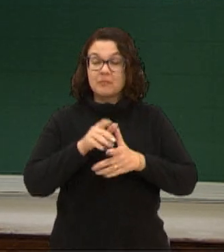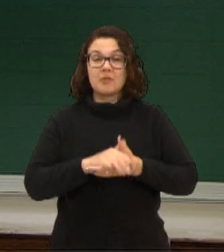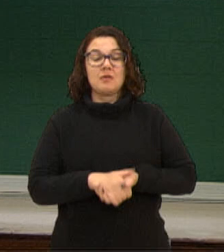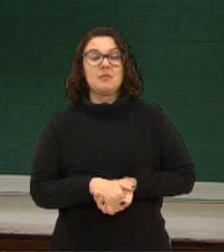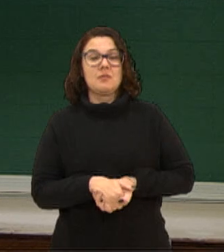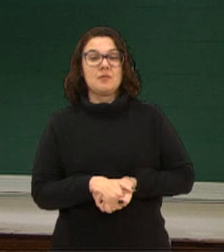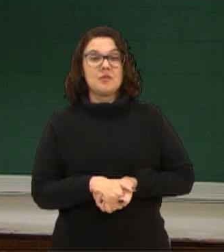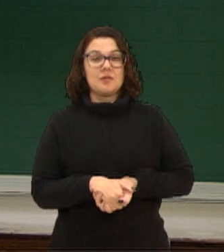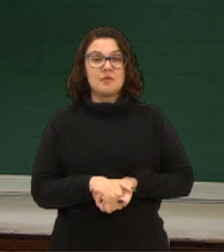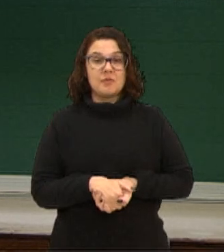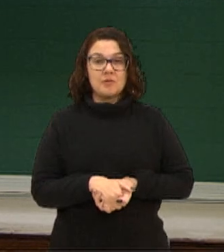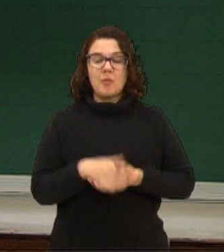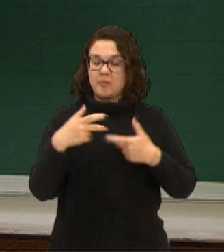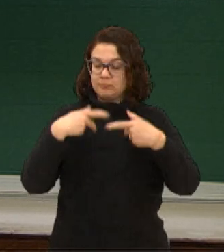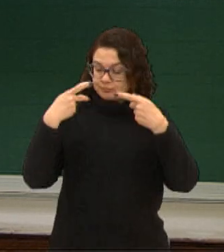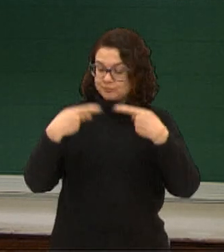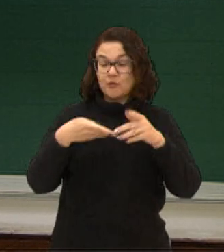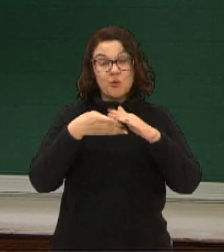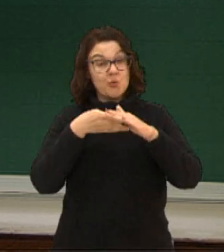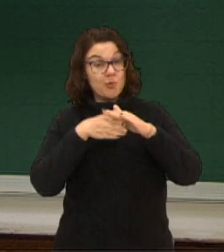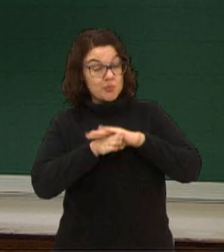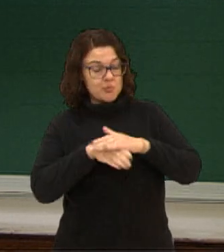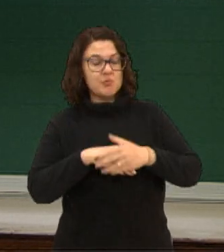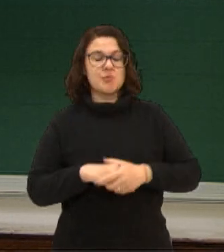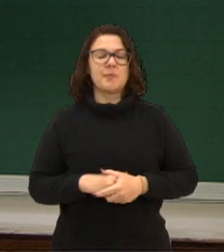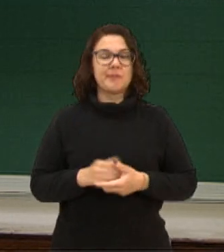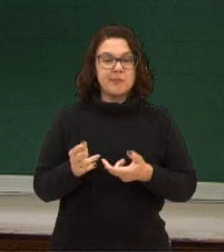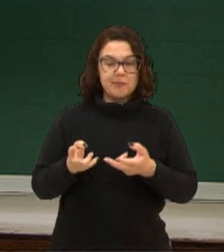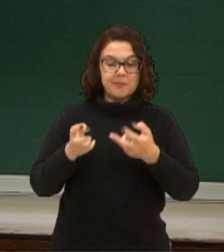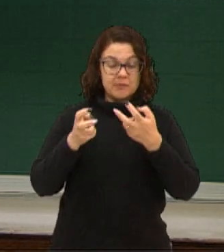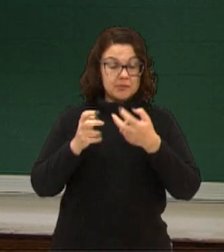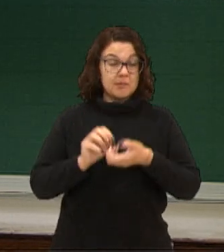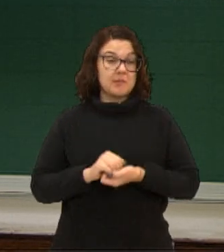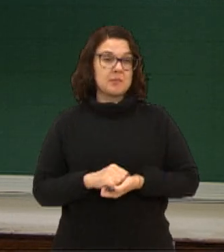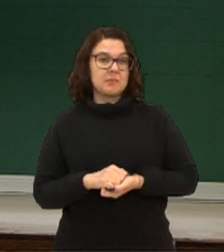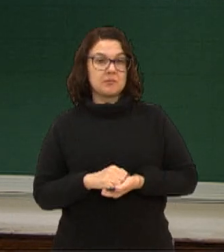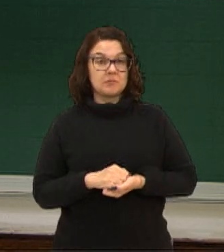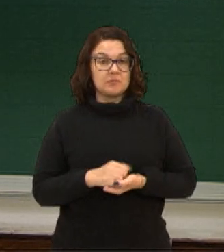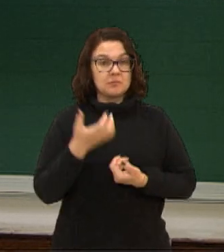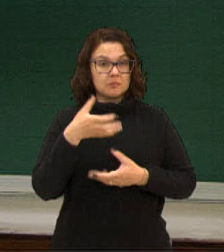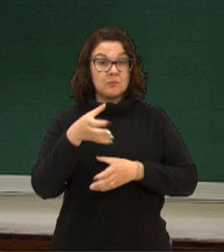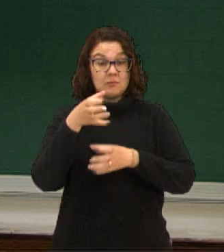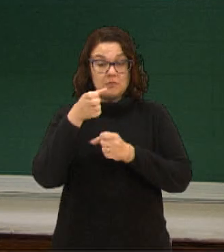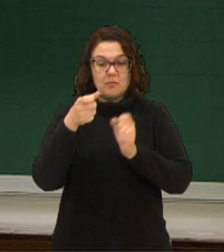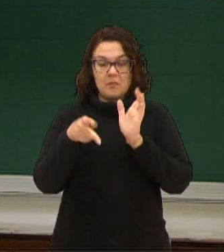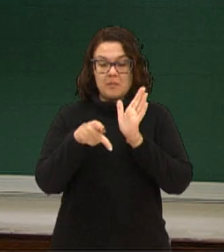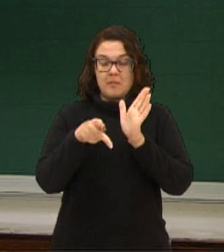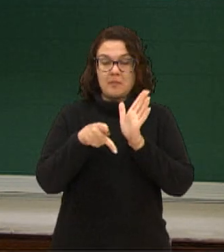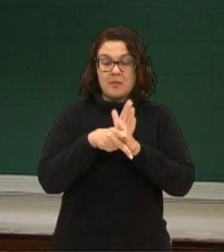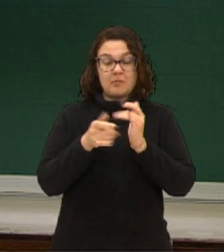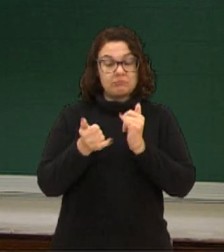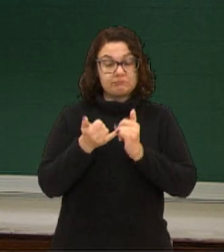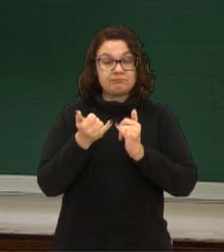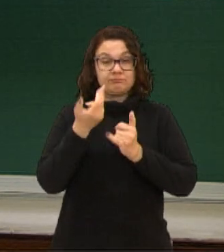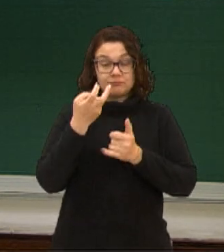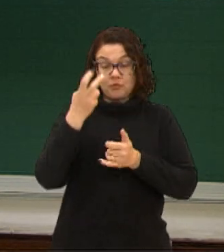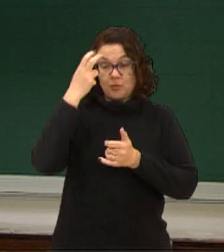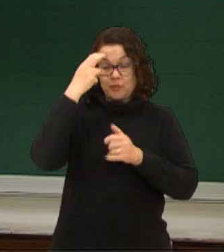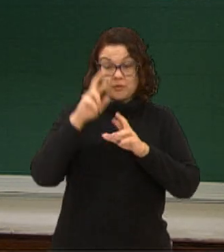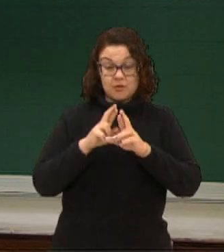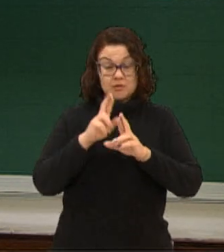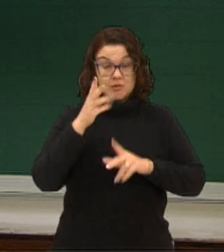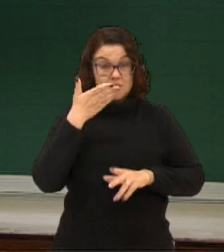diferença de costumes. Né? A gente percebe claramente que ela pertence a uma cultura distinta da de